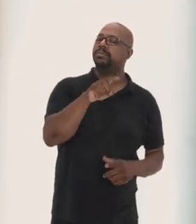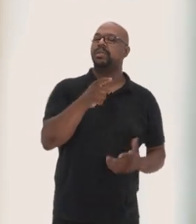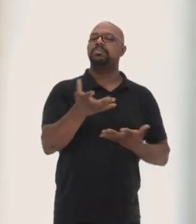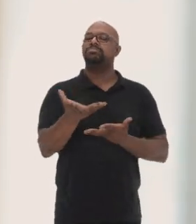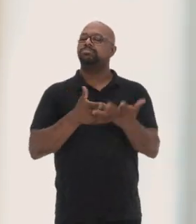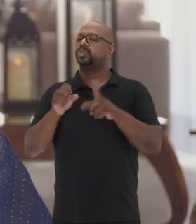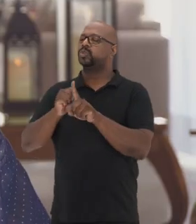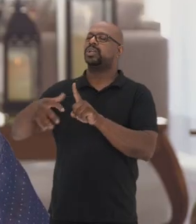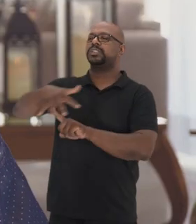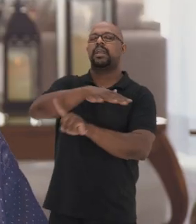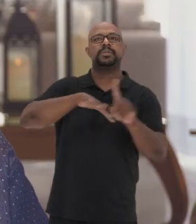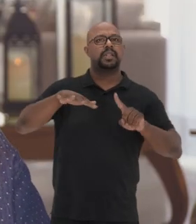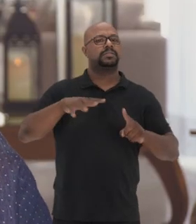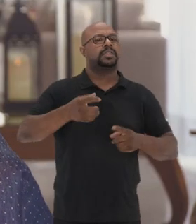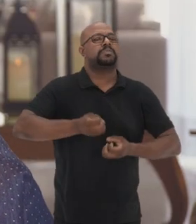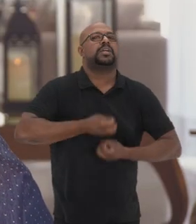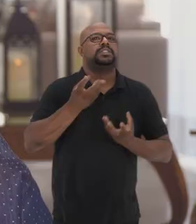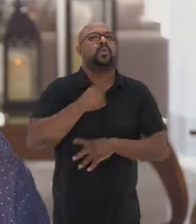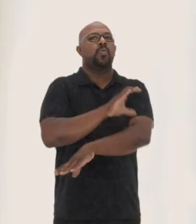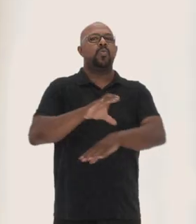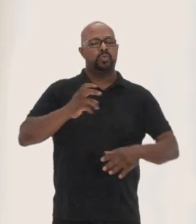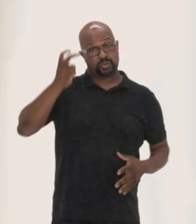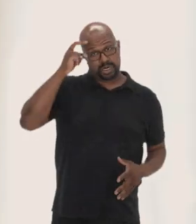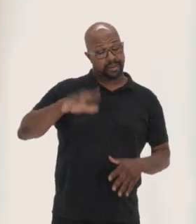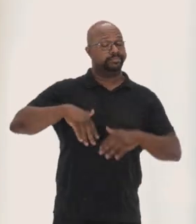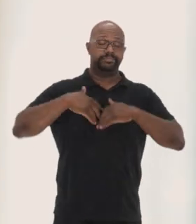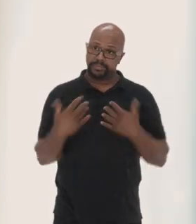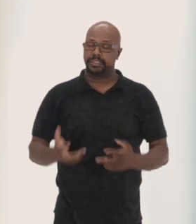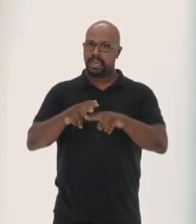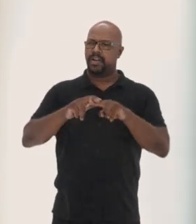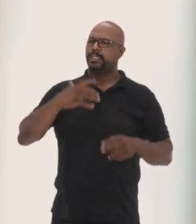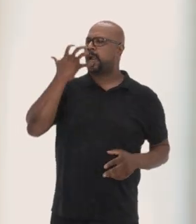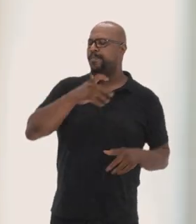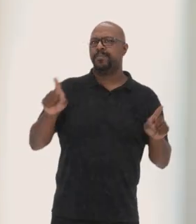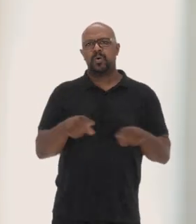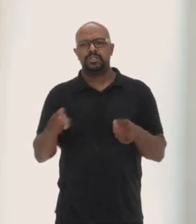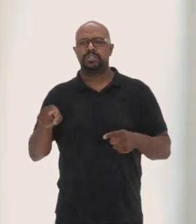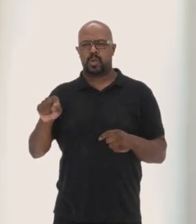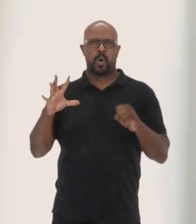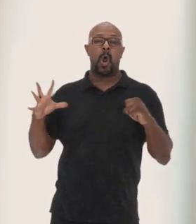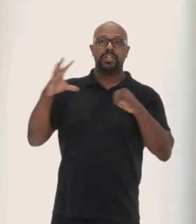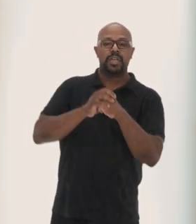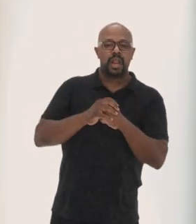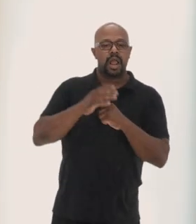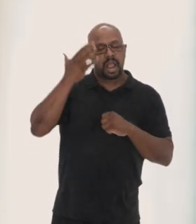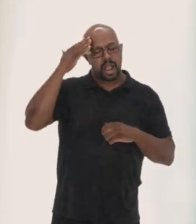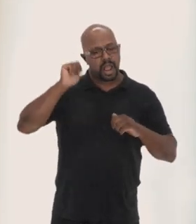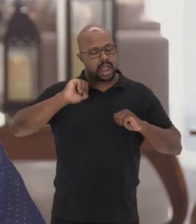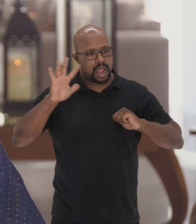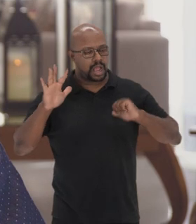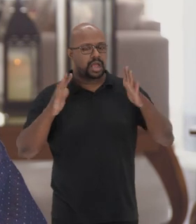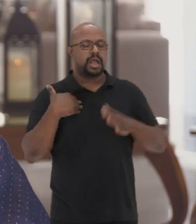sociabilidade e expressão cultural do coletivo assim através da música Os colonizadores iam entendendo